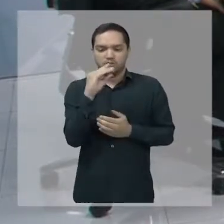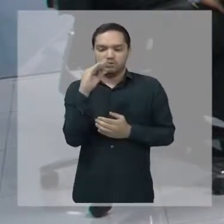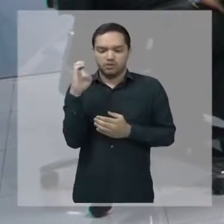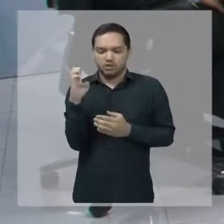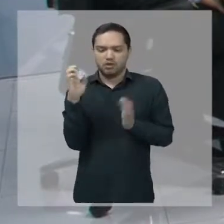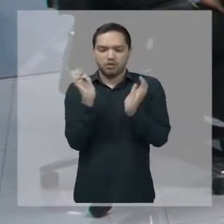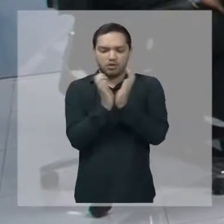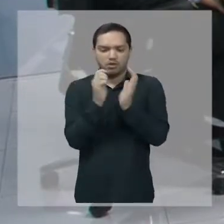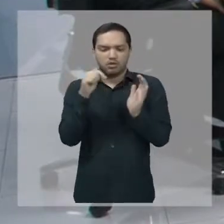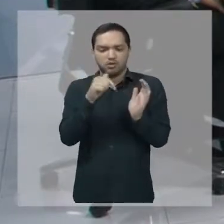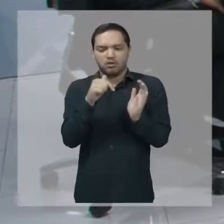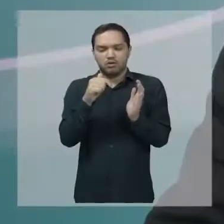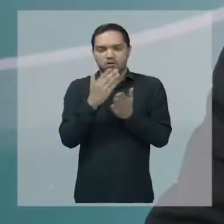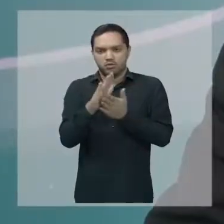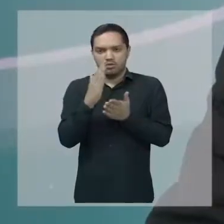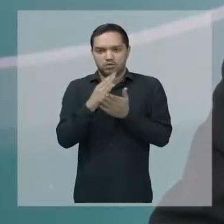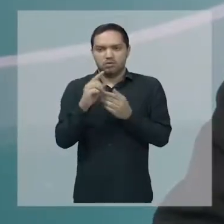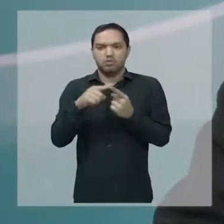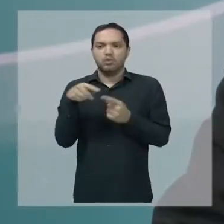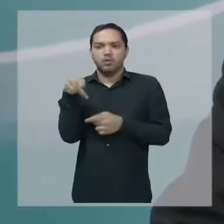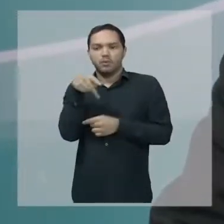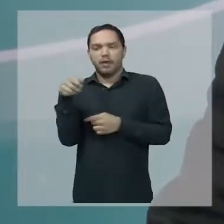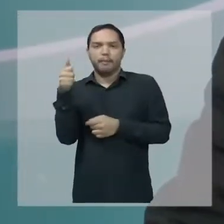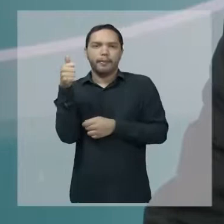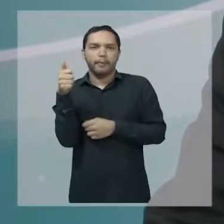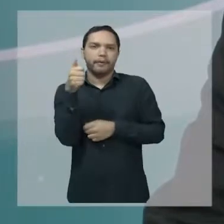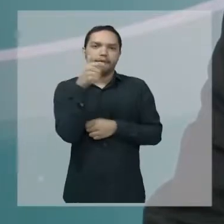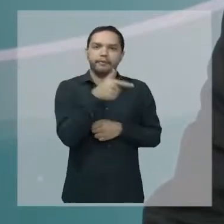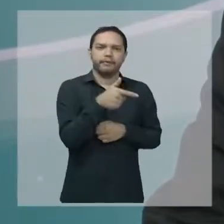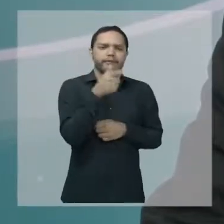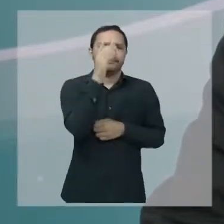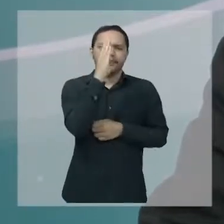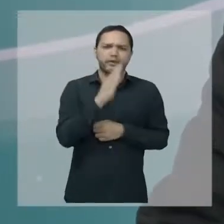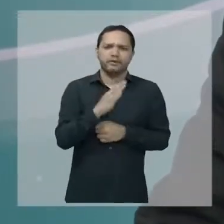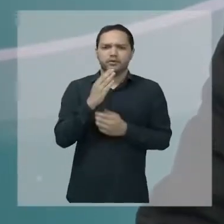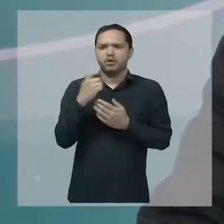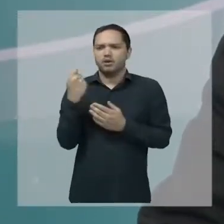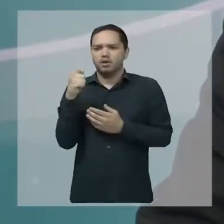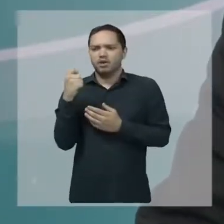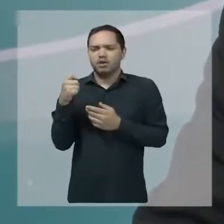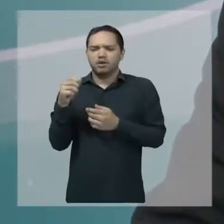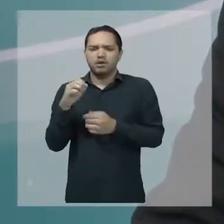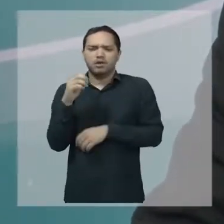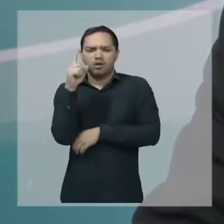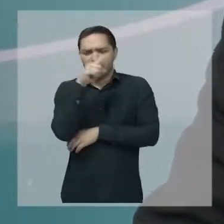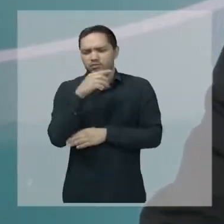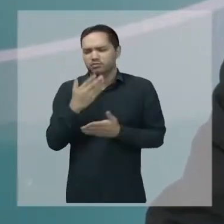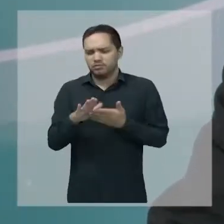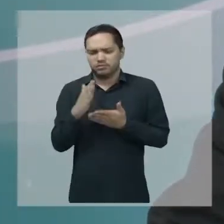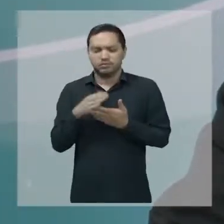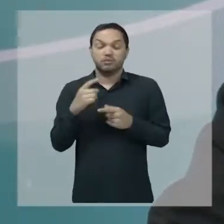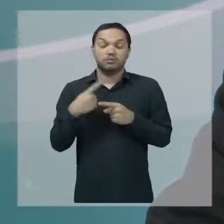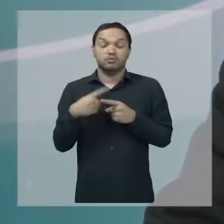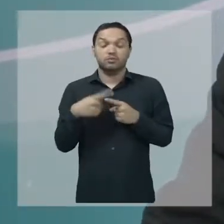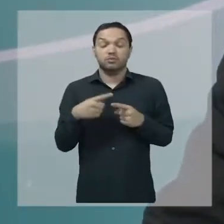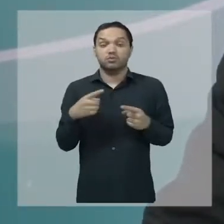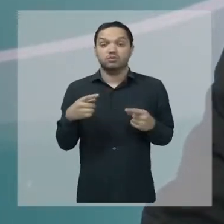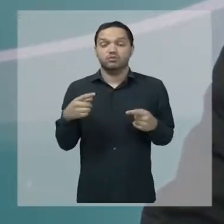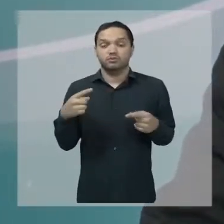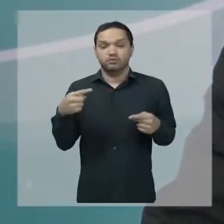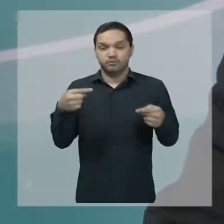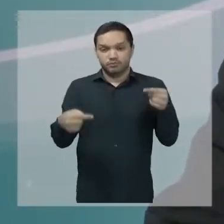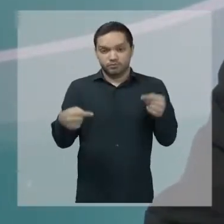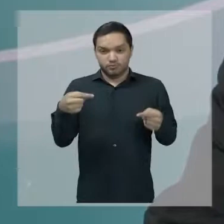na OCDE, não se trata de jeito nenhum porque o Macri foi primeiro ou porque a a Argentina está numa situação difícil. O fato é que